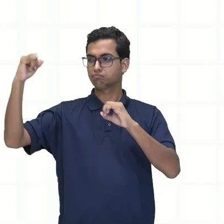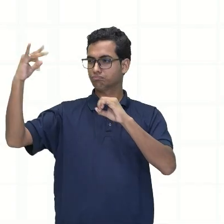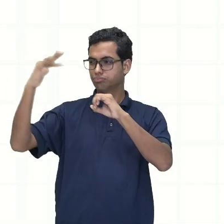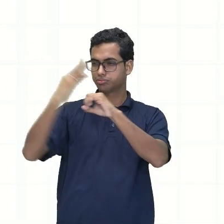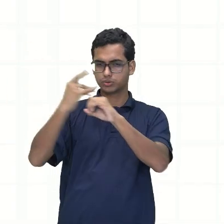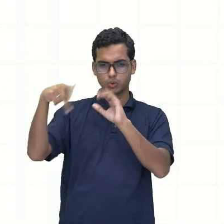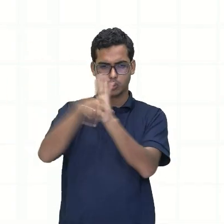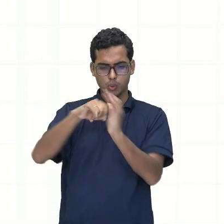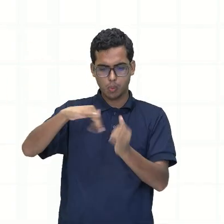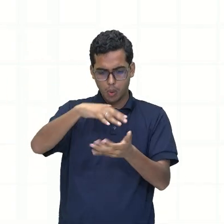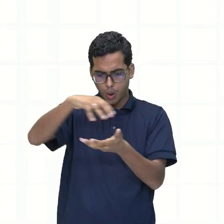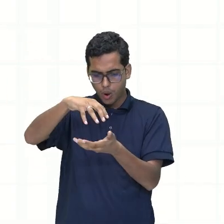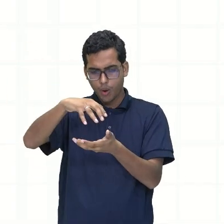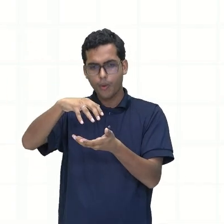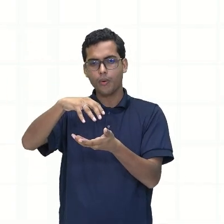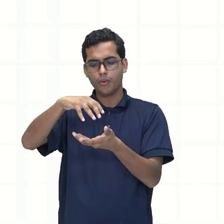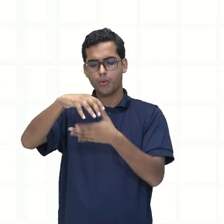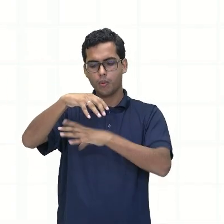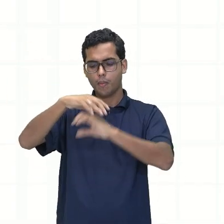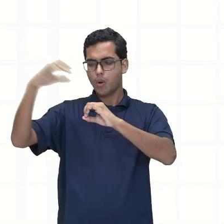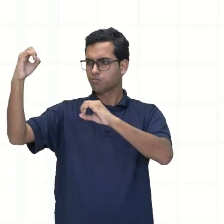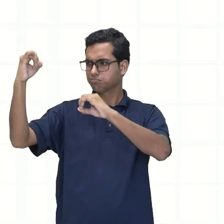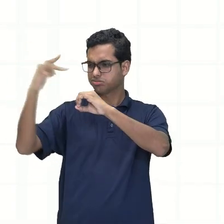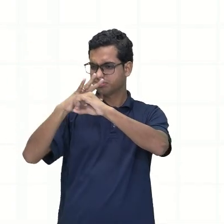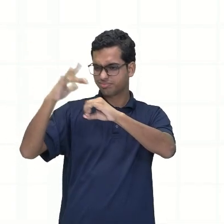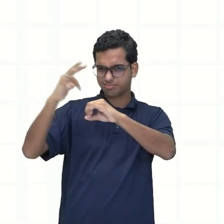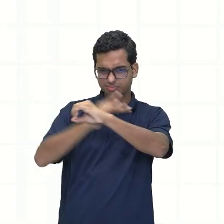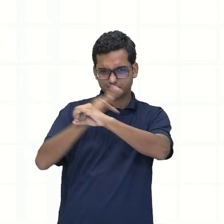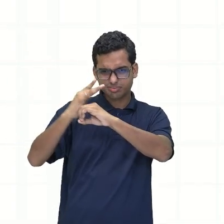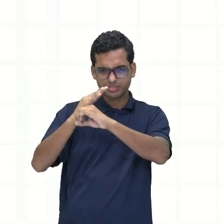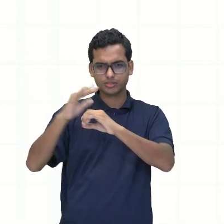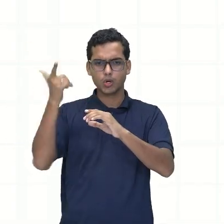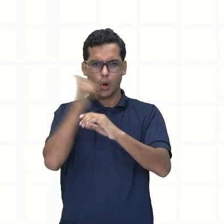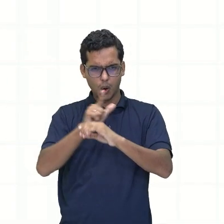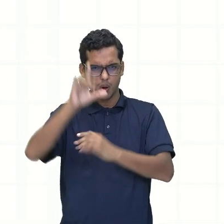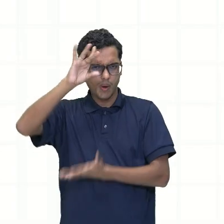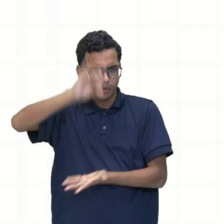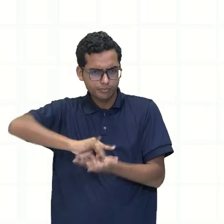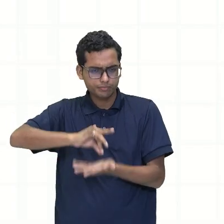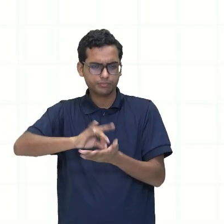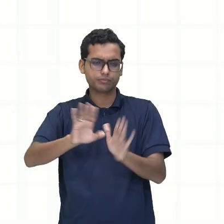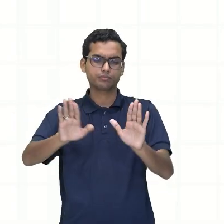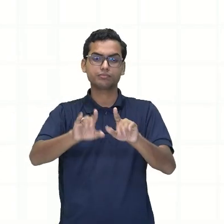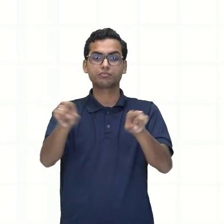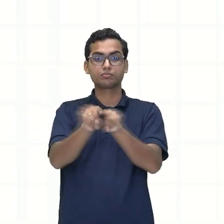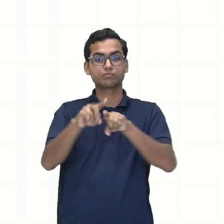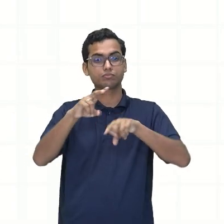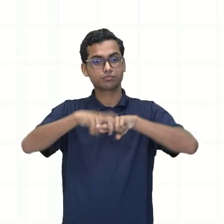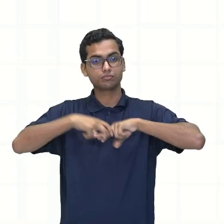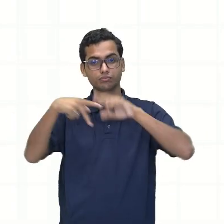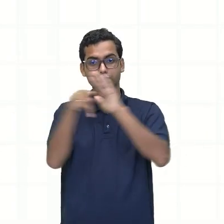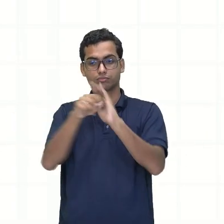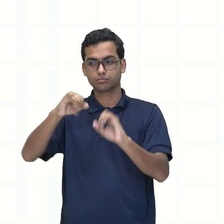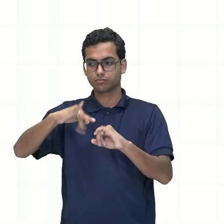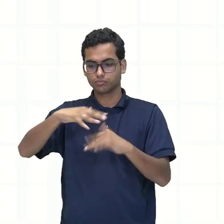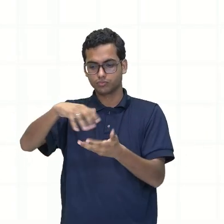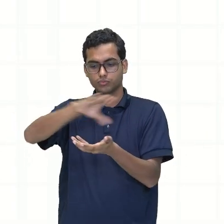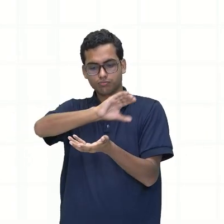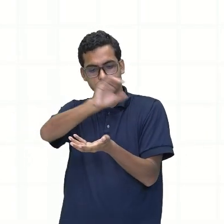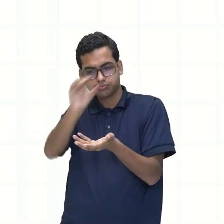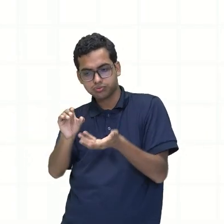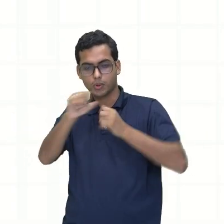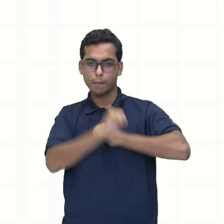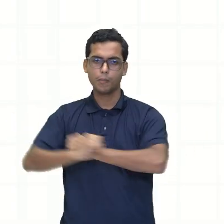Terra, certo? Por isso que a sua importância está no fato de